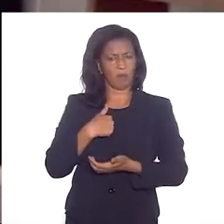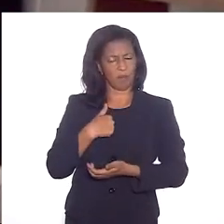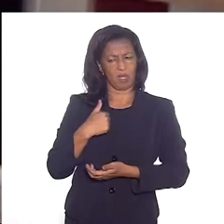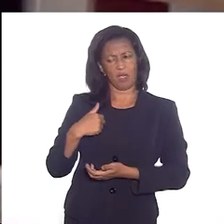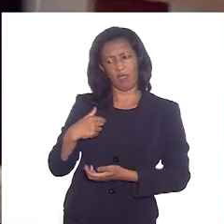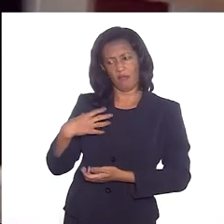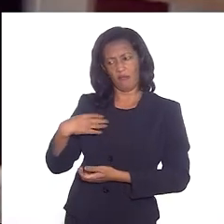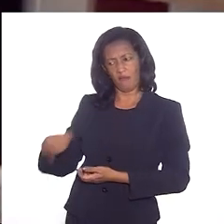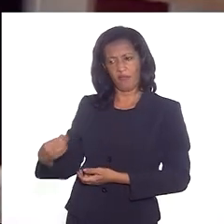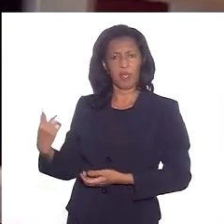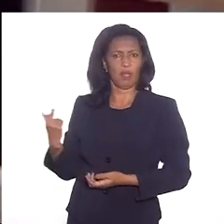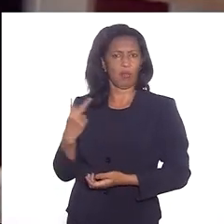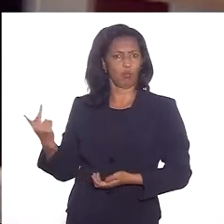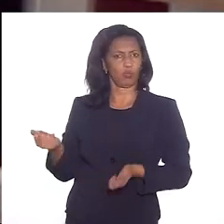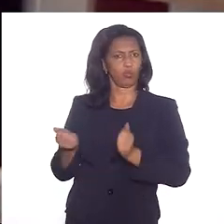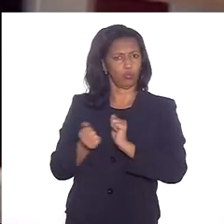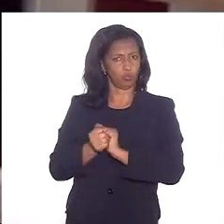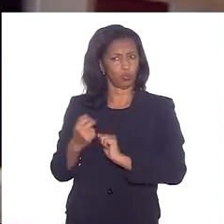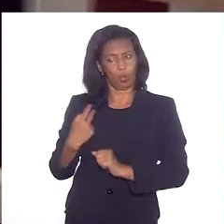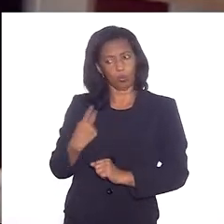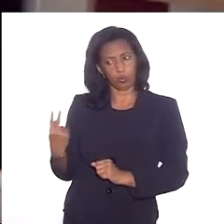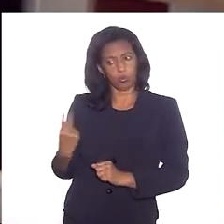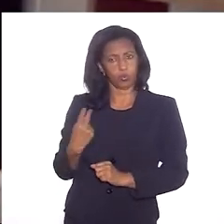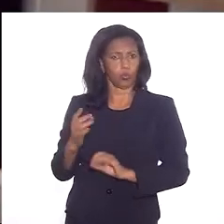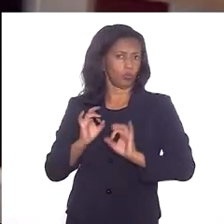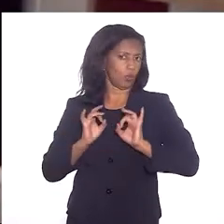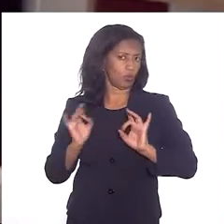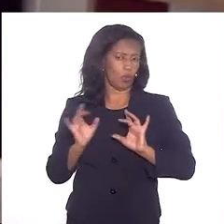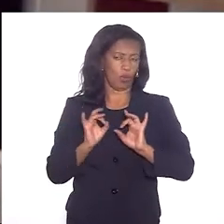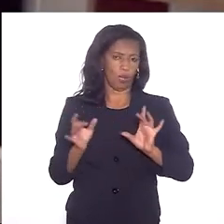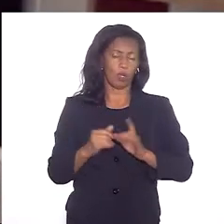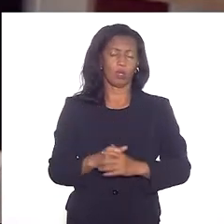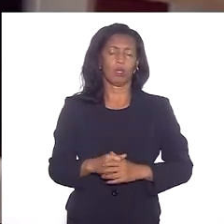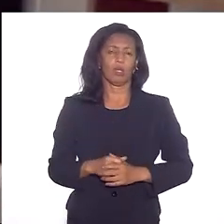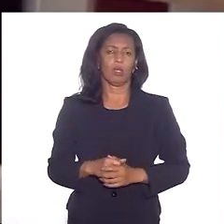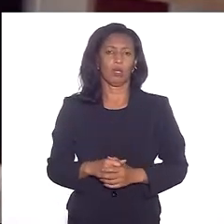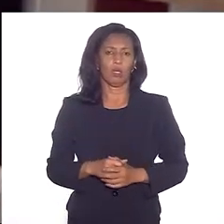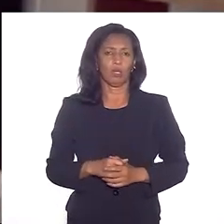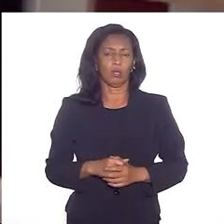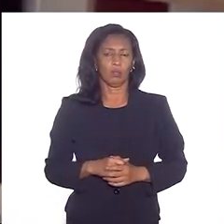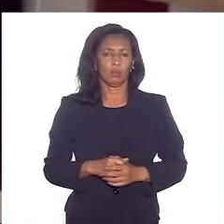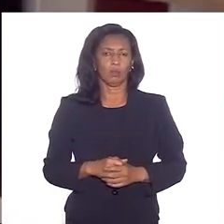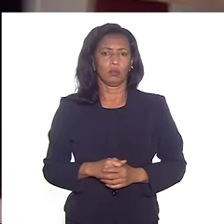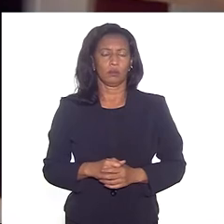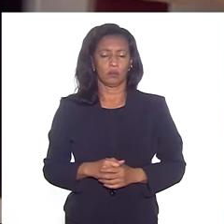para minha filha, nós moramos juntas, né? Só eu e ela.